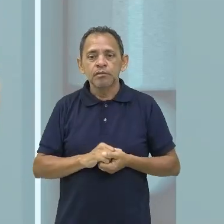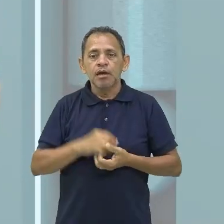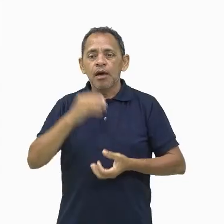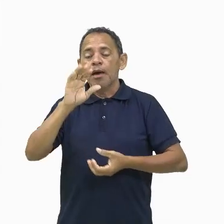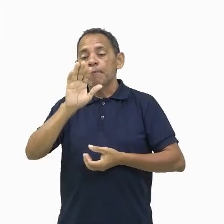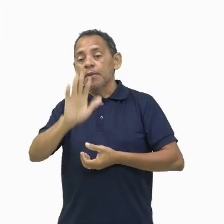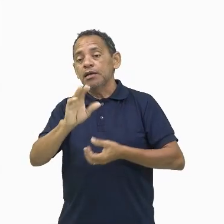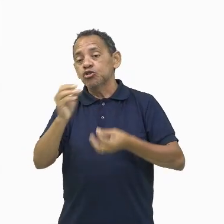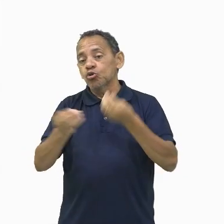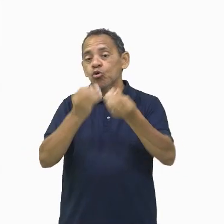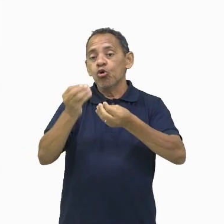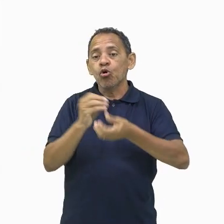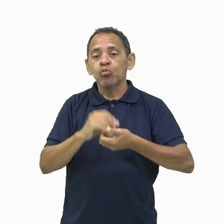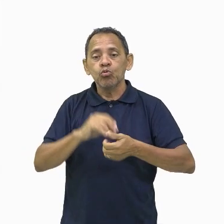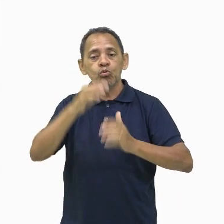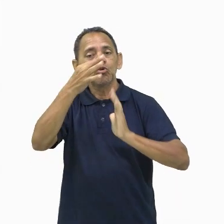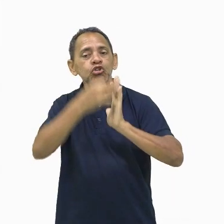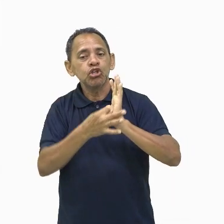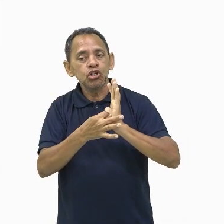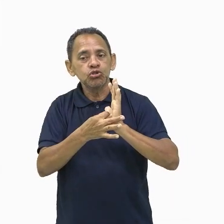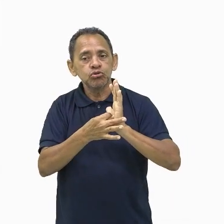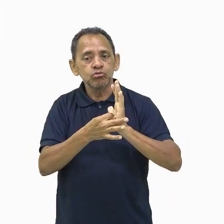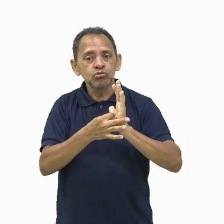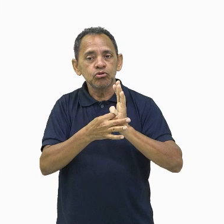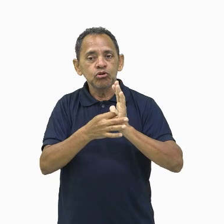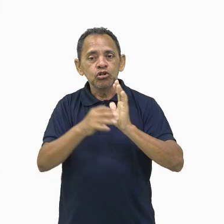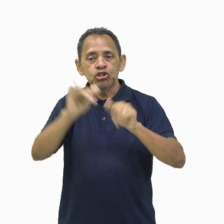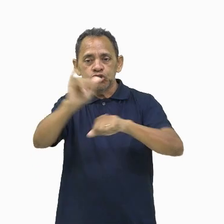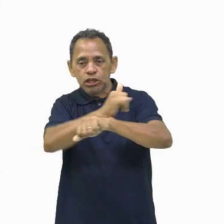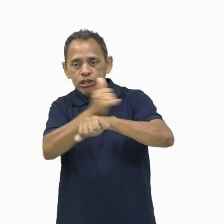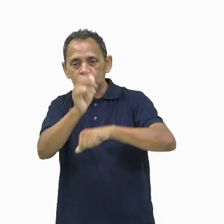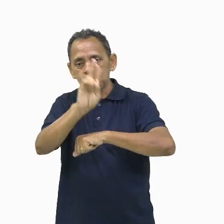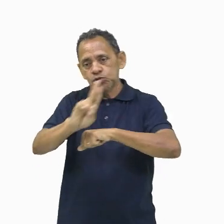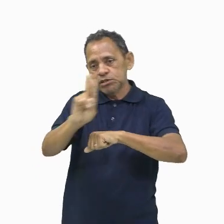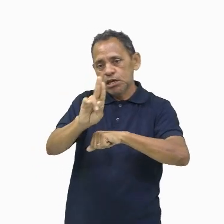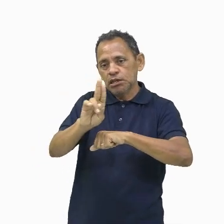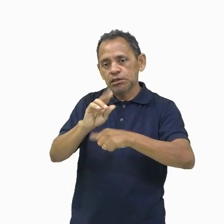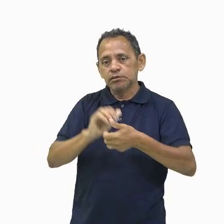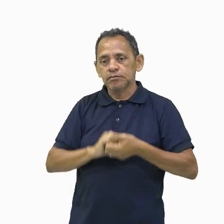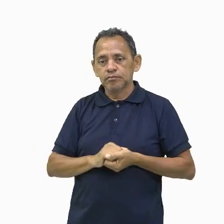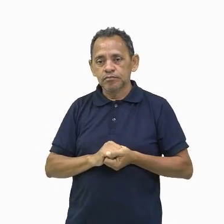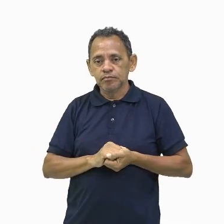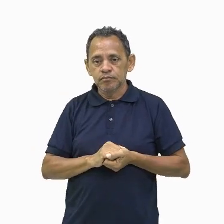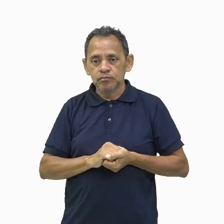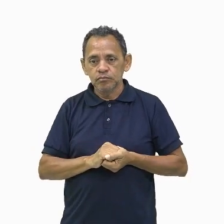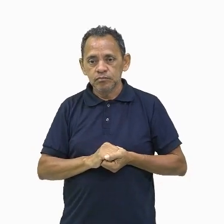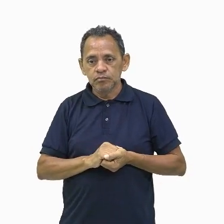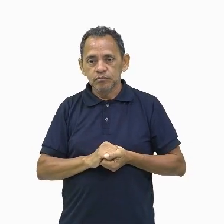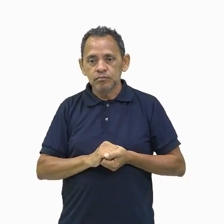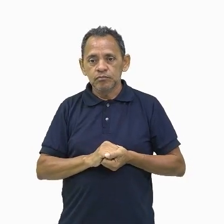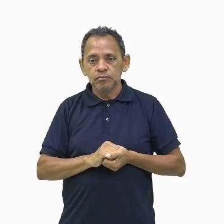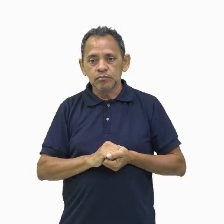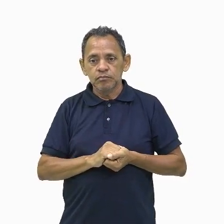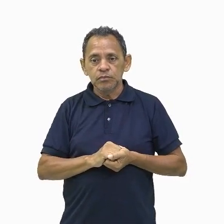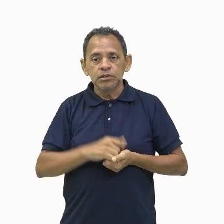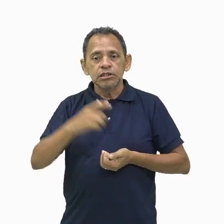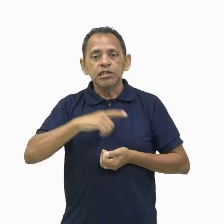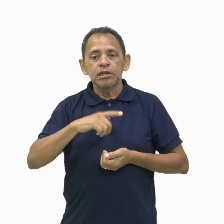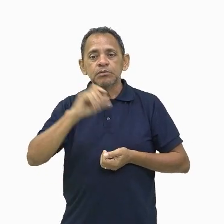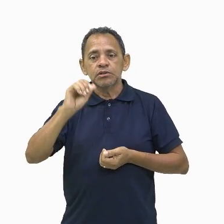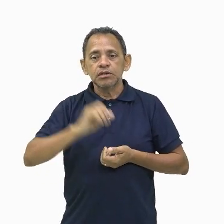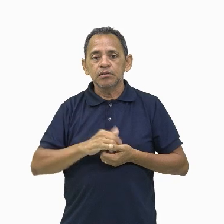elipse nenhuma? Bom, seria algo um pouco mais longo, né? E aí, teríamos o